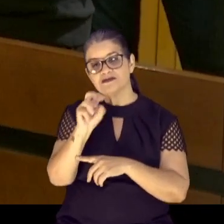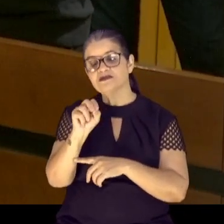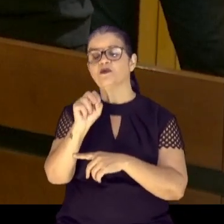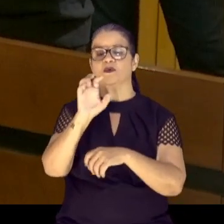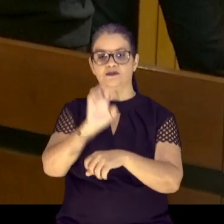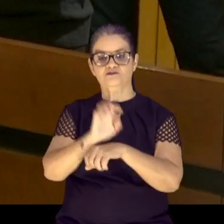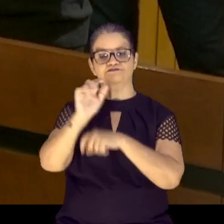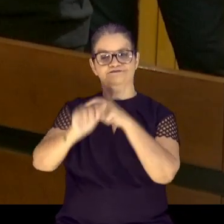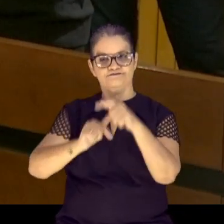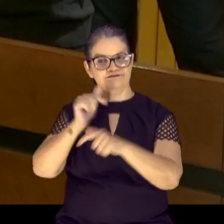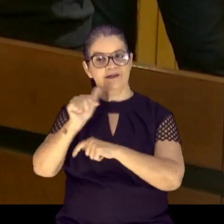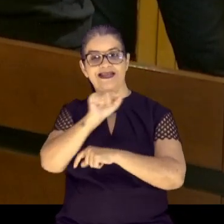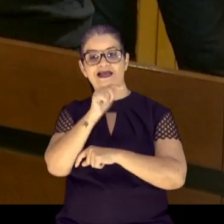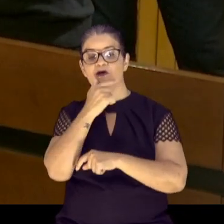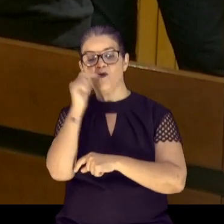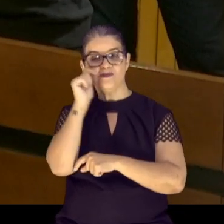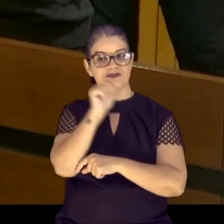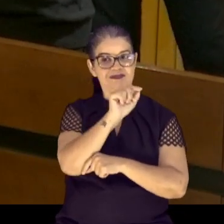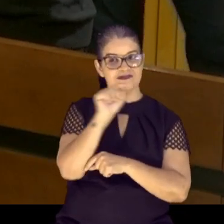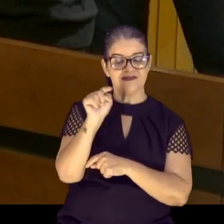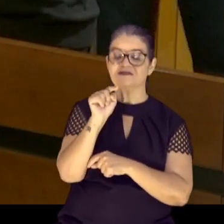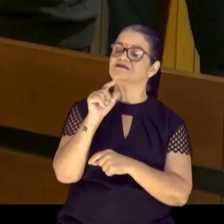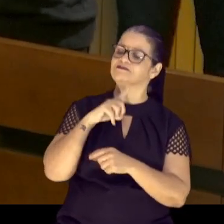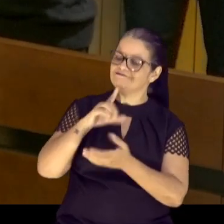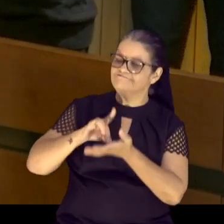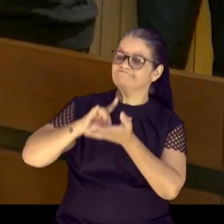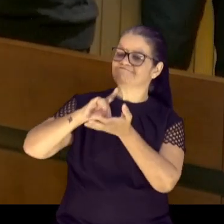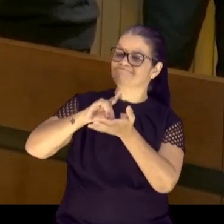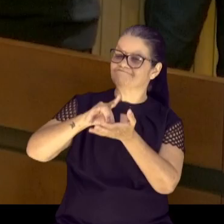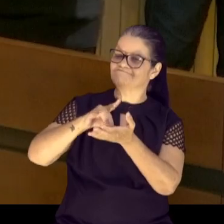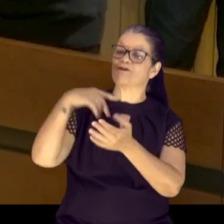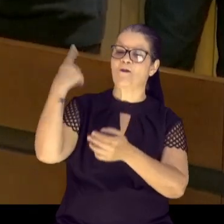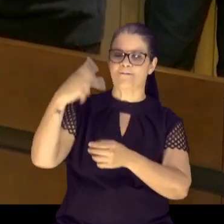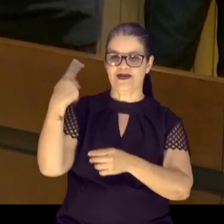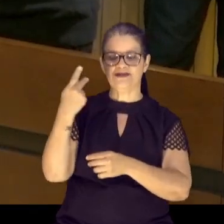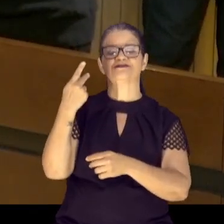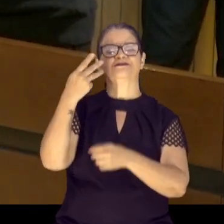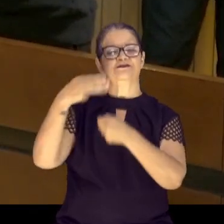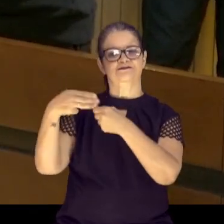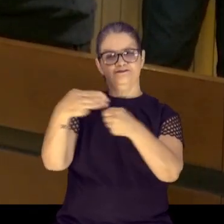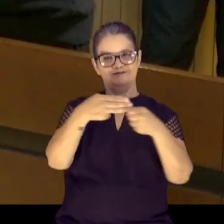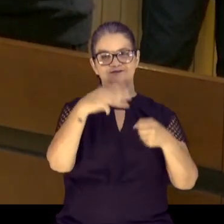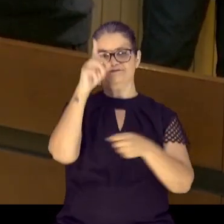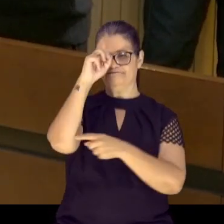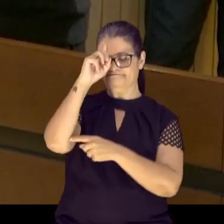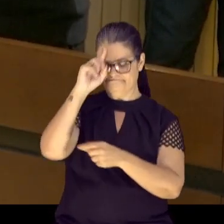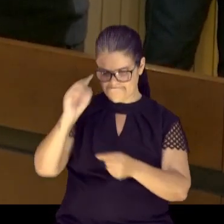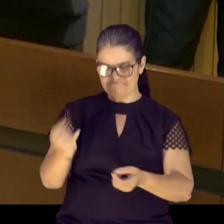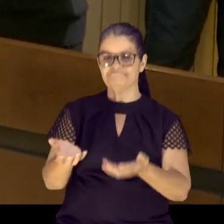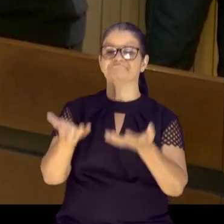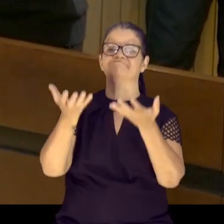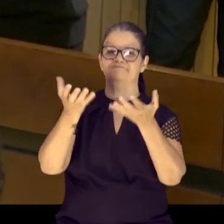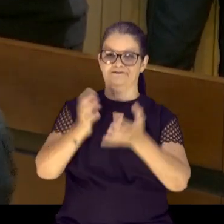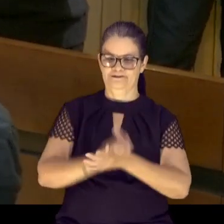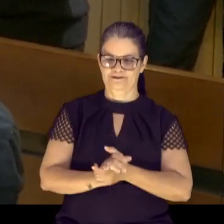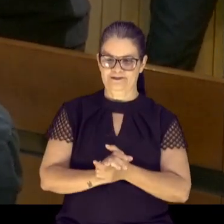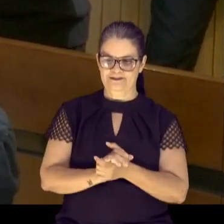estado. Eles e elas dignificam o parlamento dos municipais todos os dias.